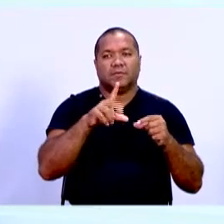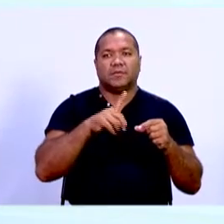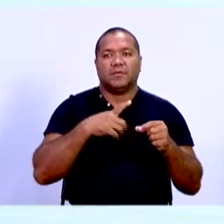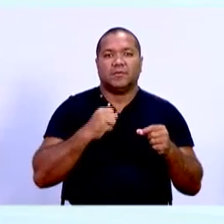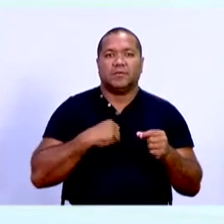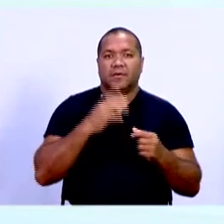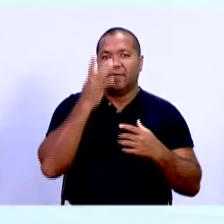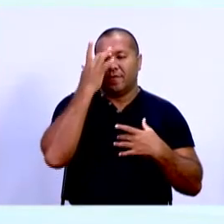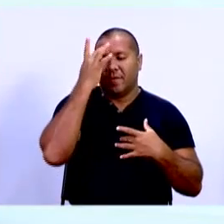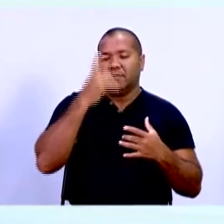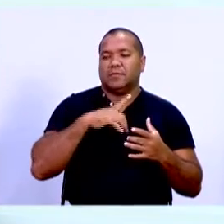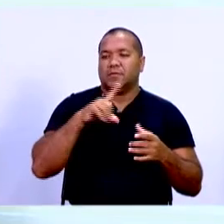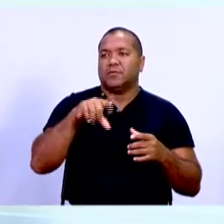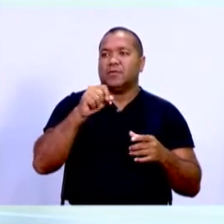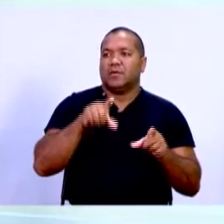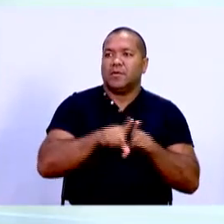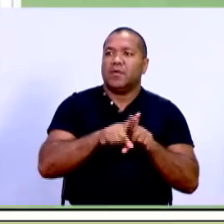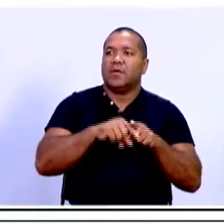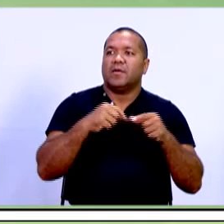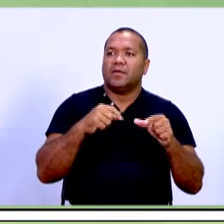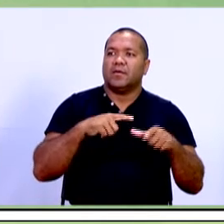também a tomada de decisão.